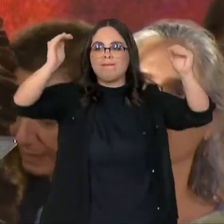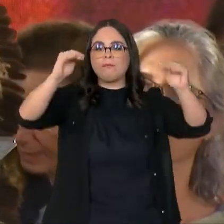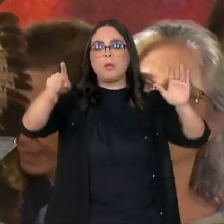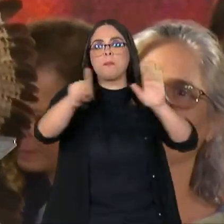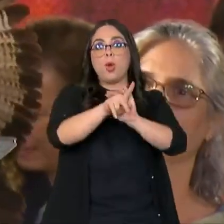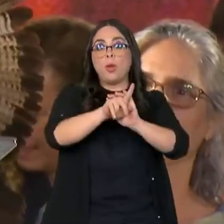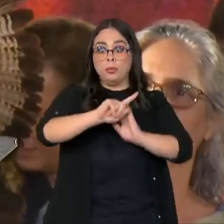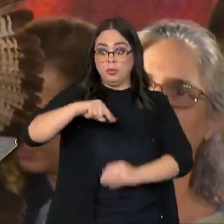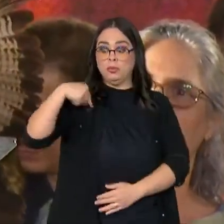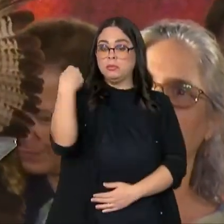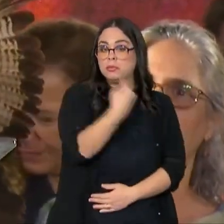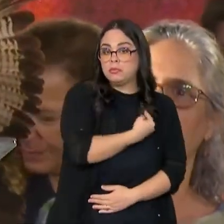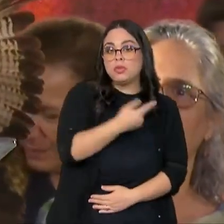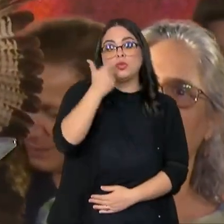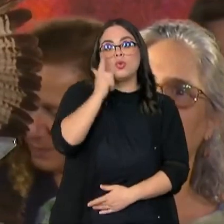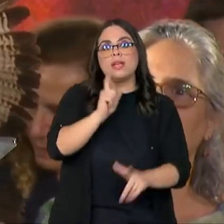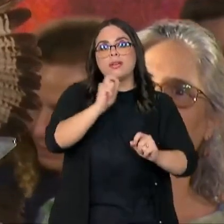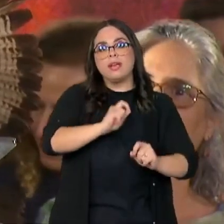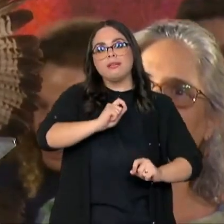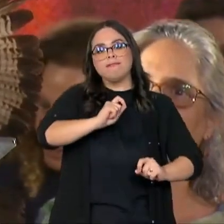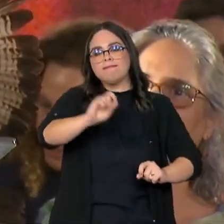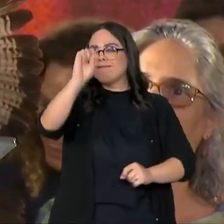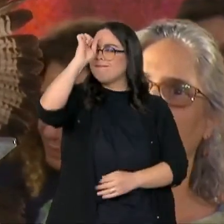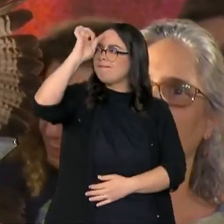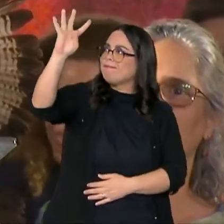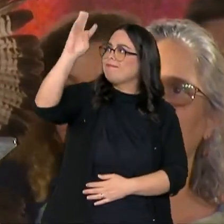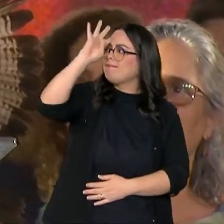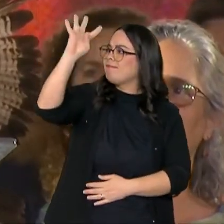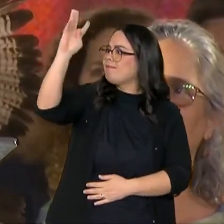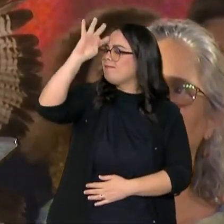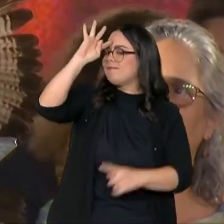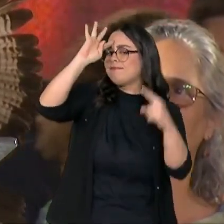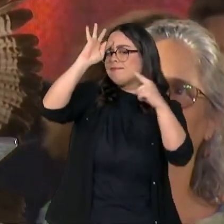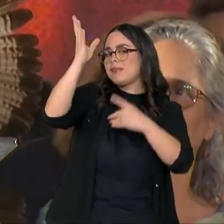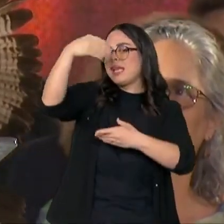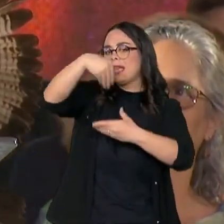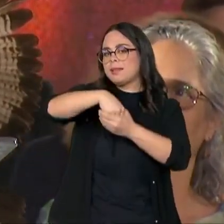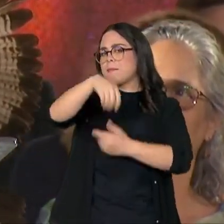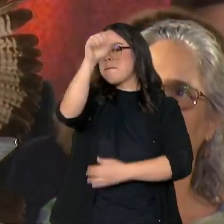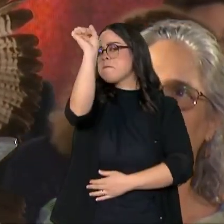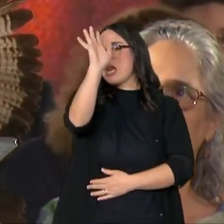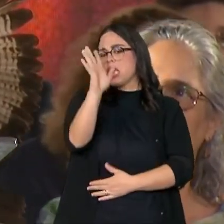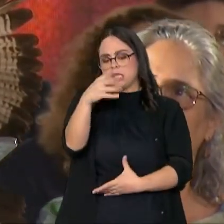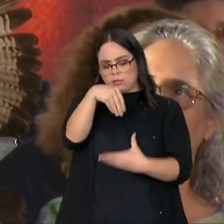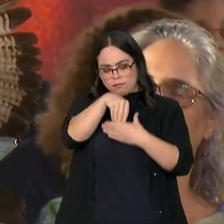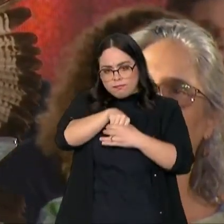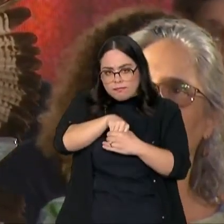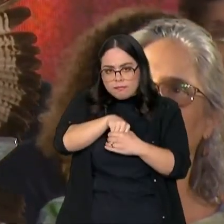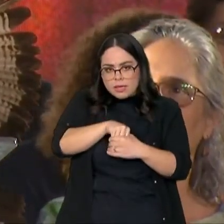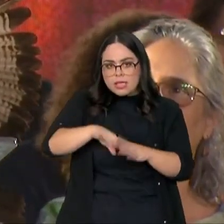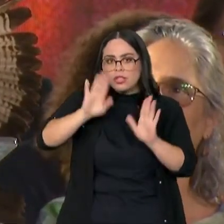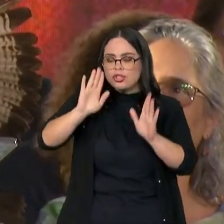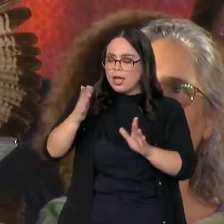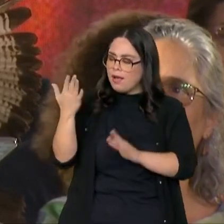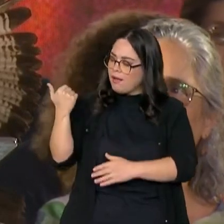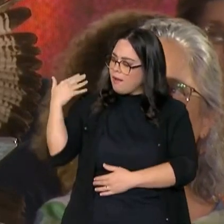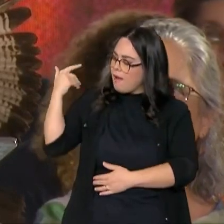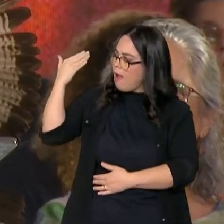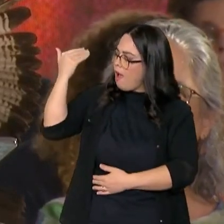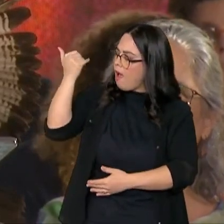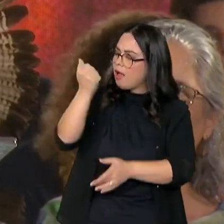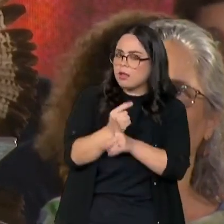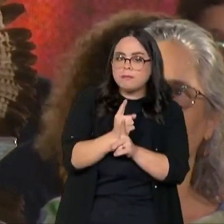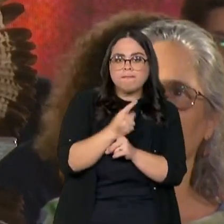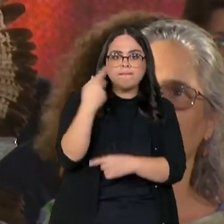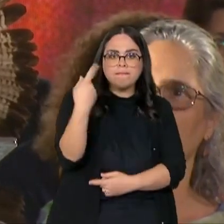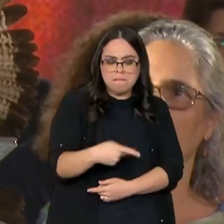para que a gente reflita sobre o que acontece no nosso Brasil desde a descoberta desse